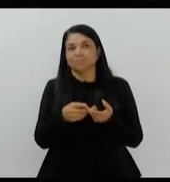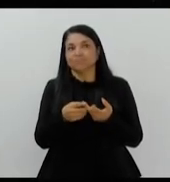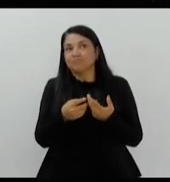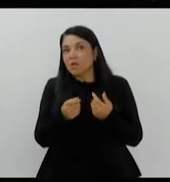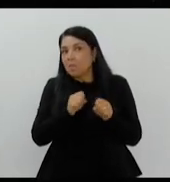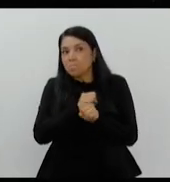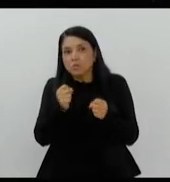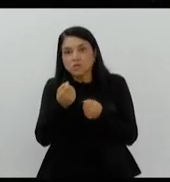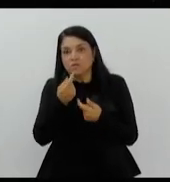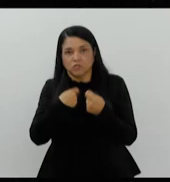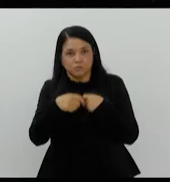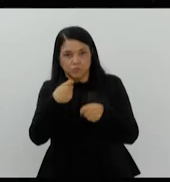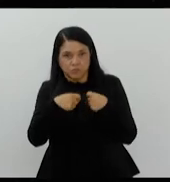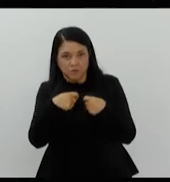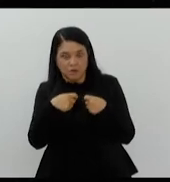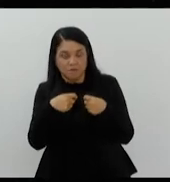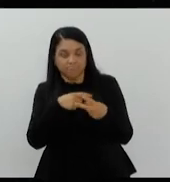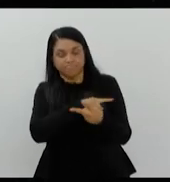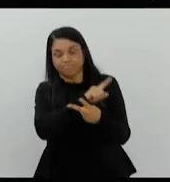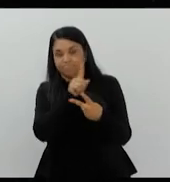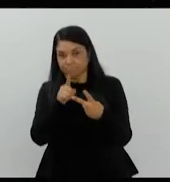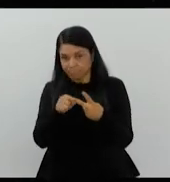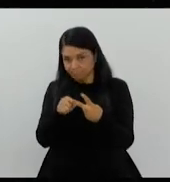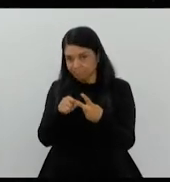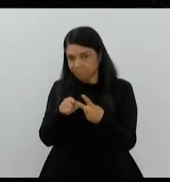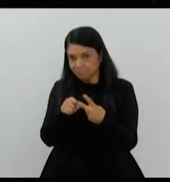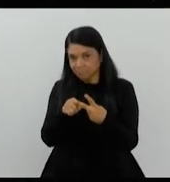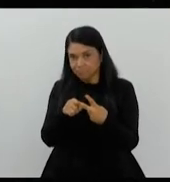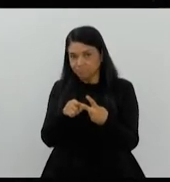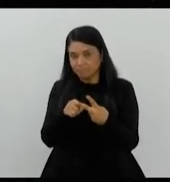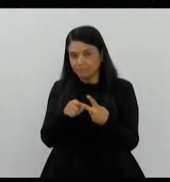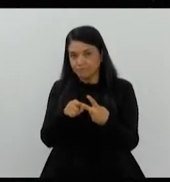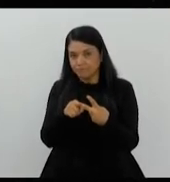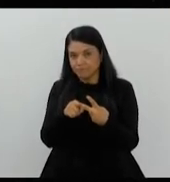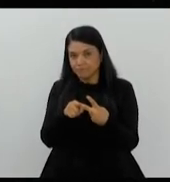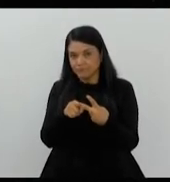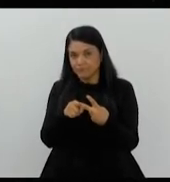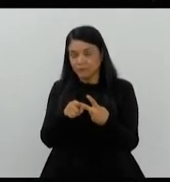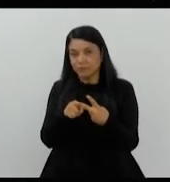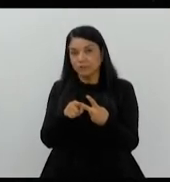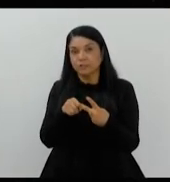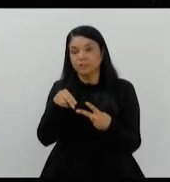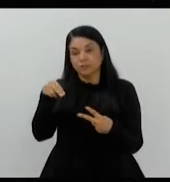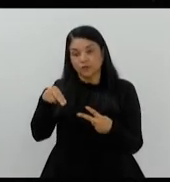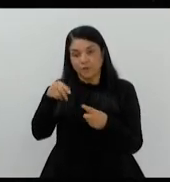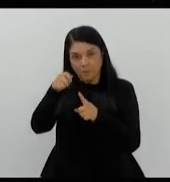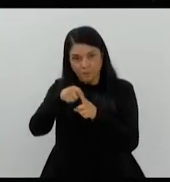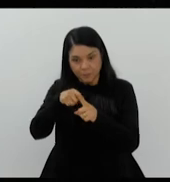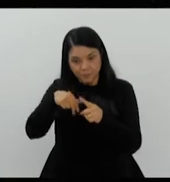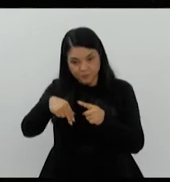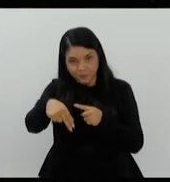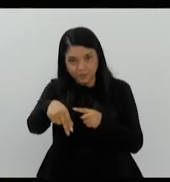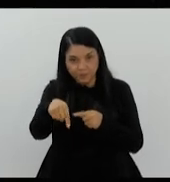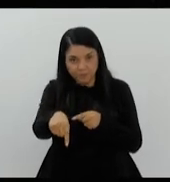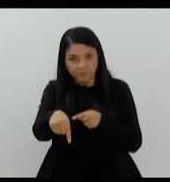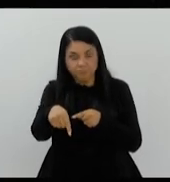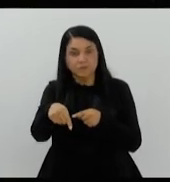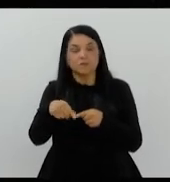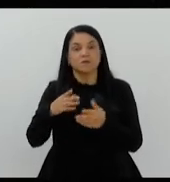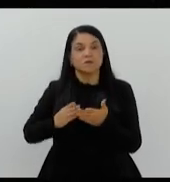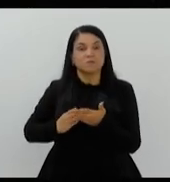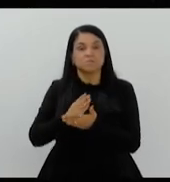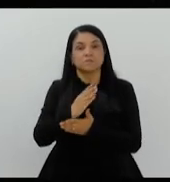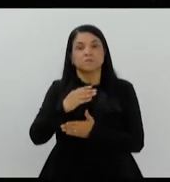inadministrável. E a possibilidade de, novembro, aprovado o PLC